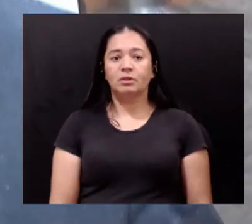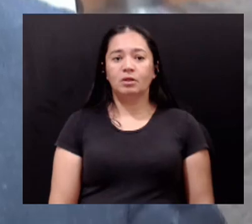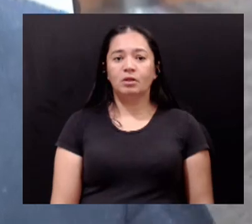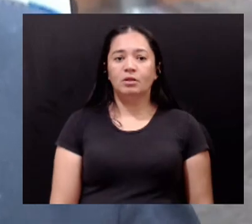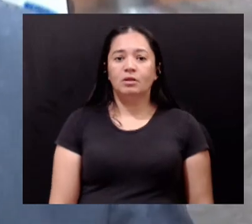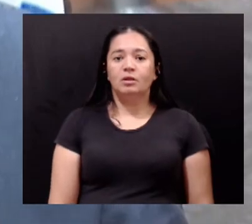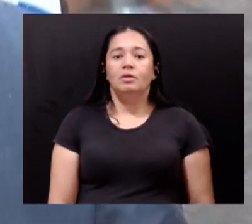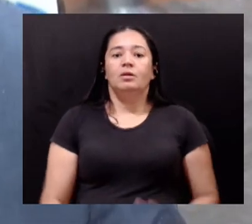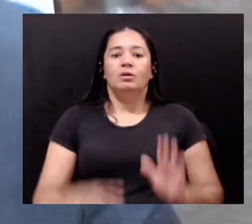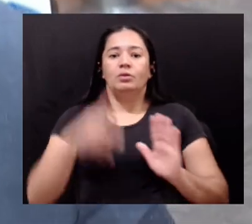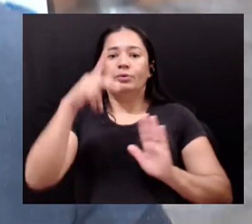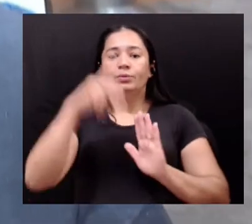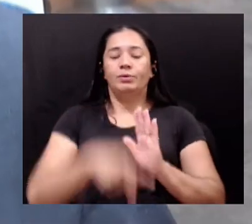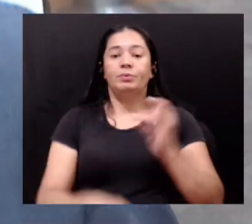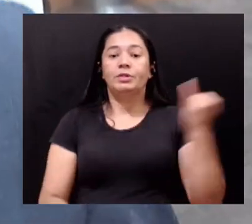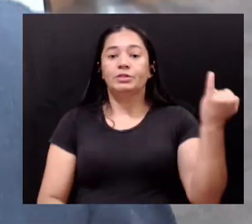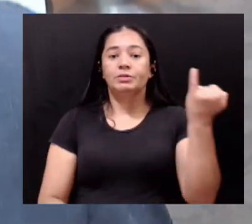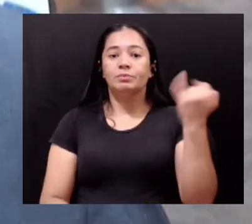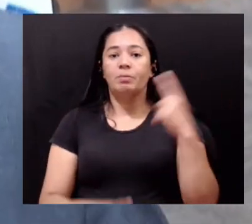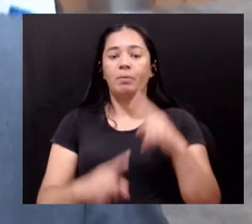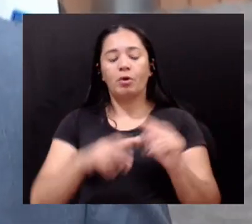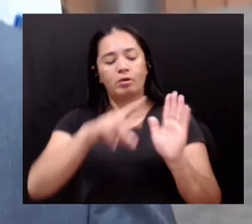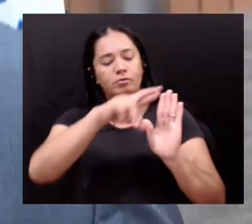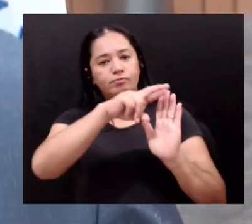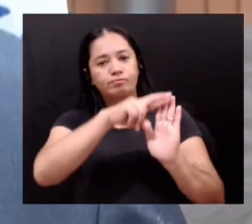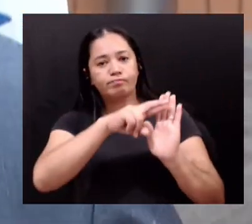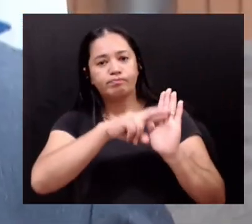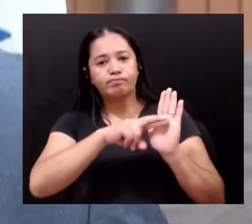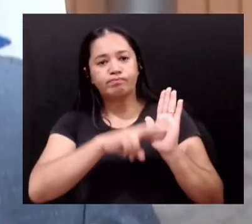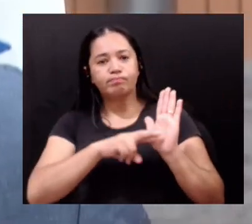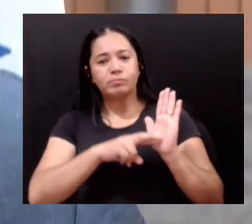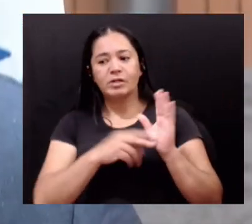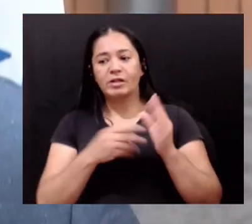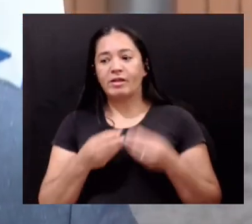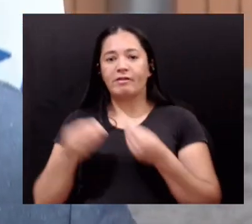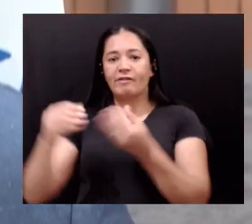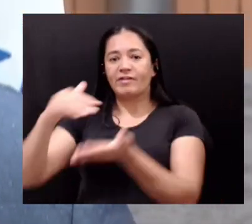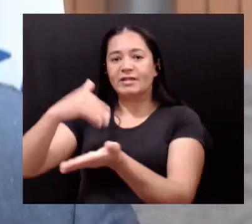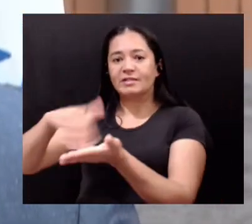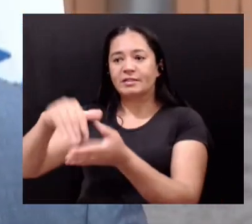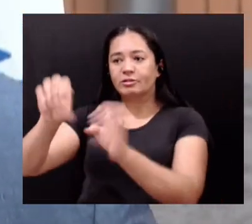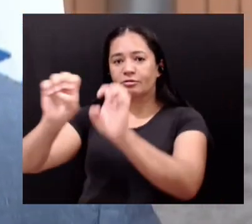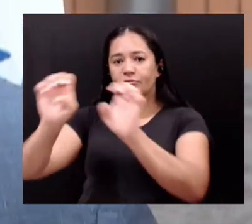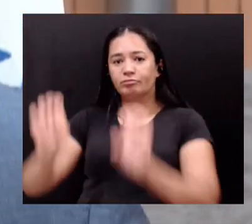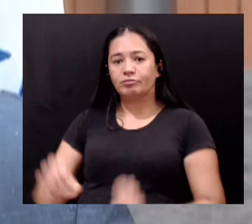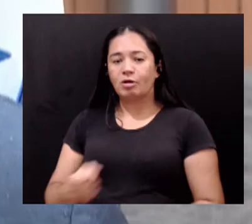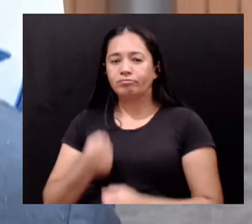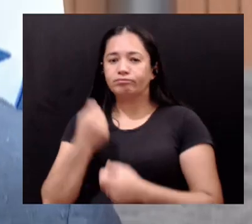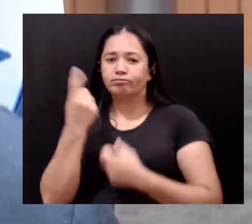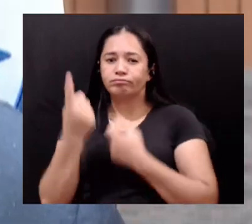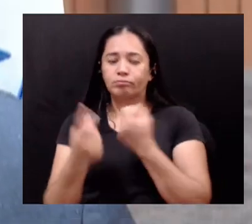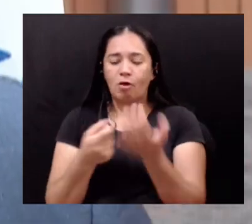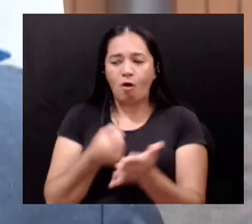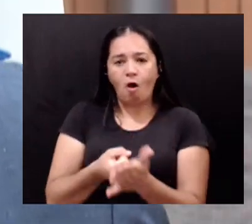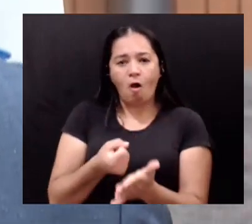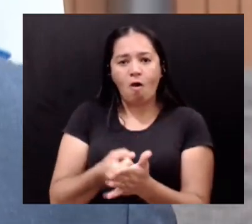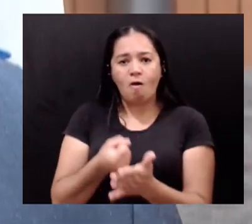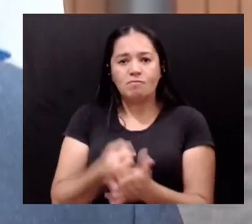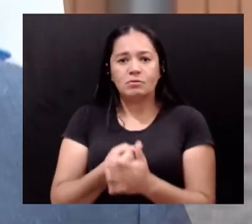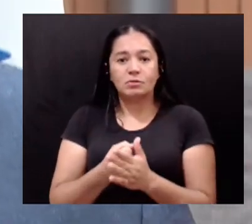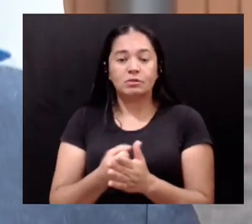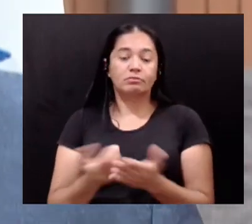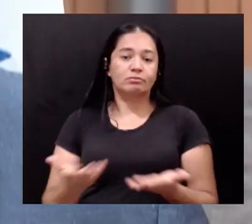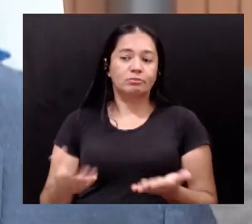porque ele normatiza, passa para a Secretaria de Infraestrutura algumas obrigações, algumas atribuições.